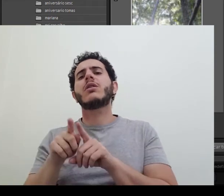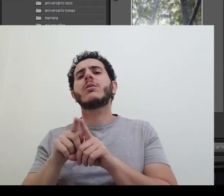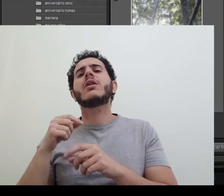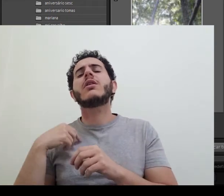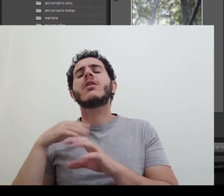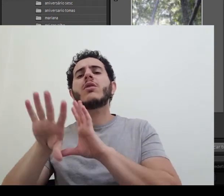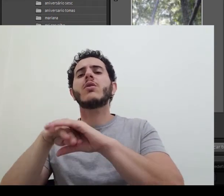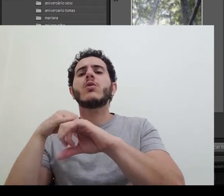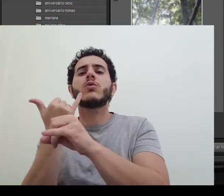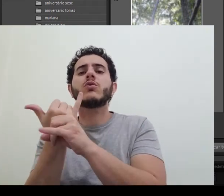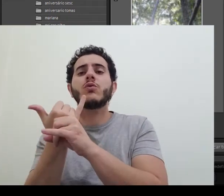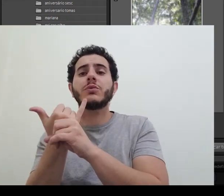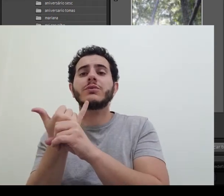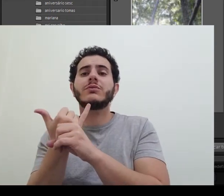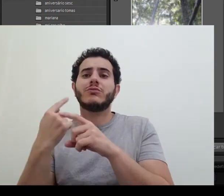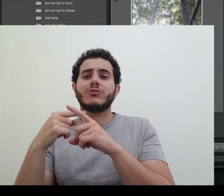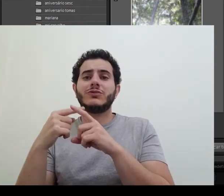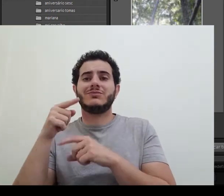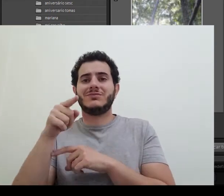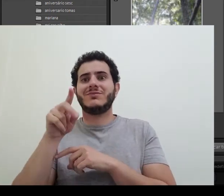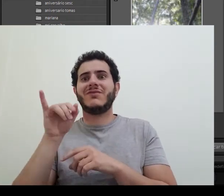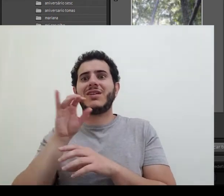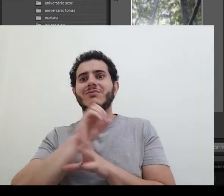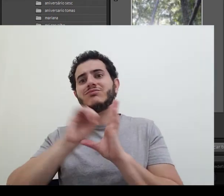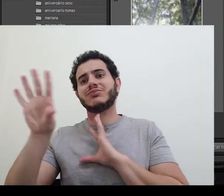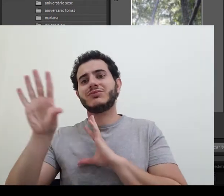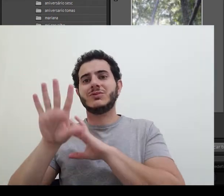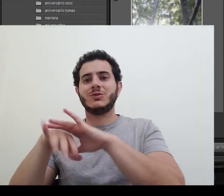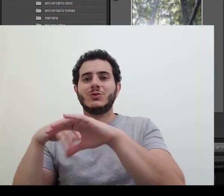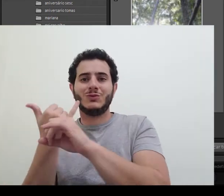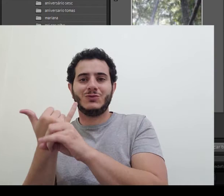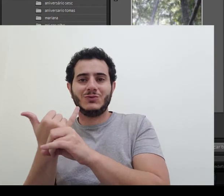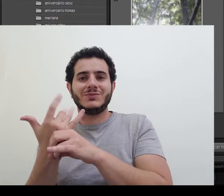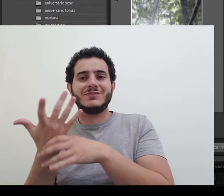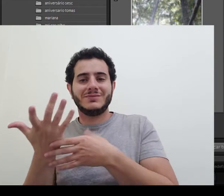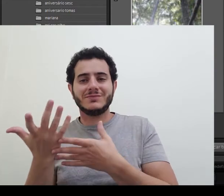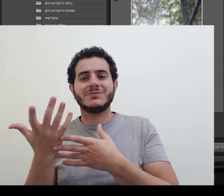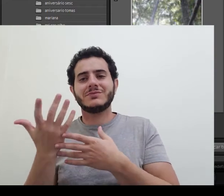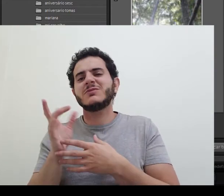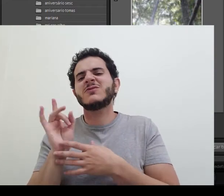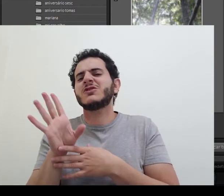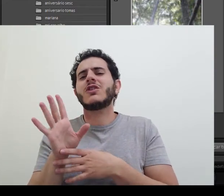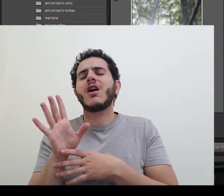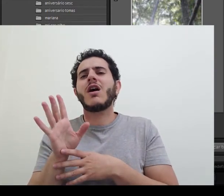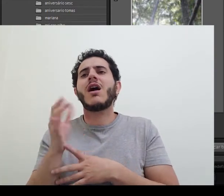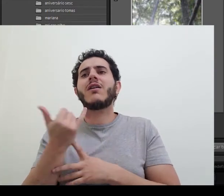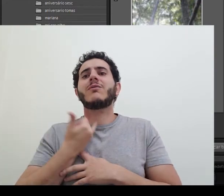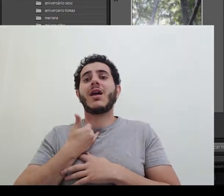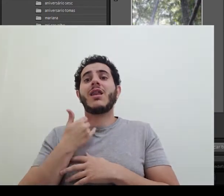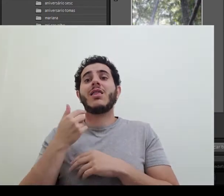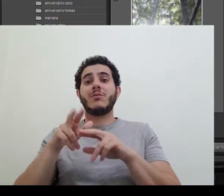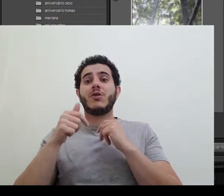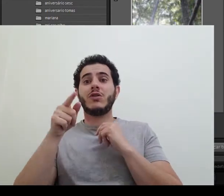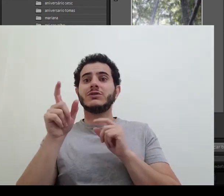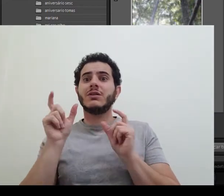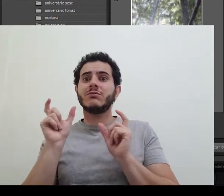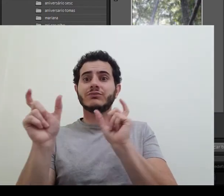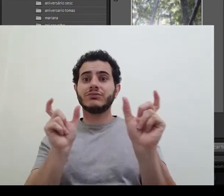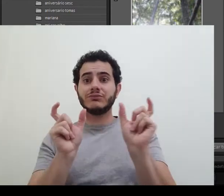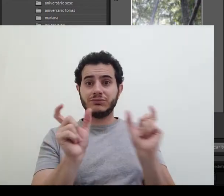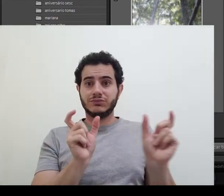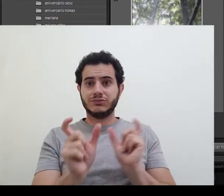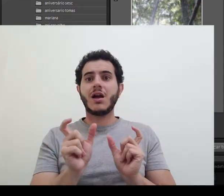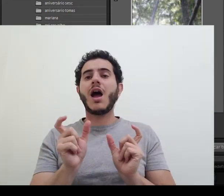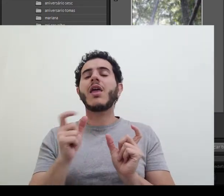YouTube, porque vai pro YouTube e vídeo, porque vai ser em vídeo também. Enfim, algumas palavras-chave aqui só pra gente, como são temas